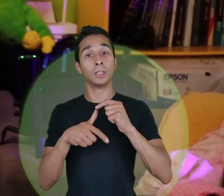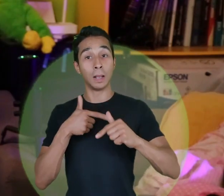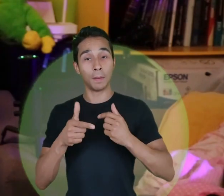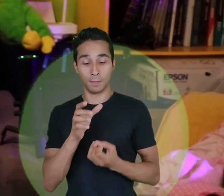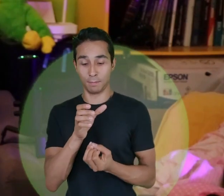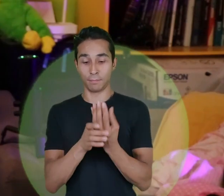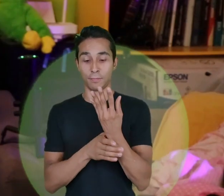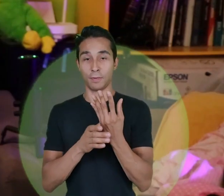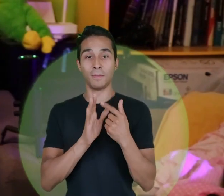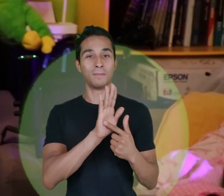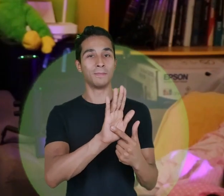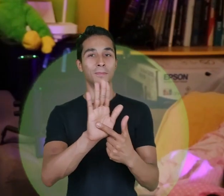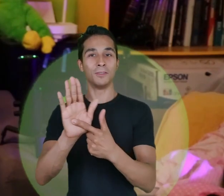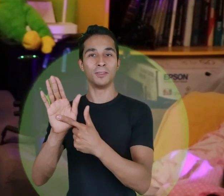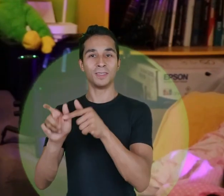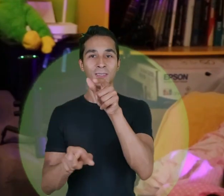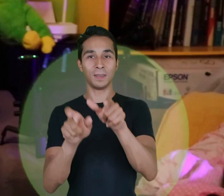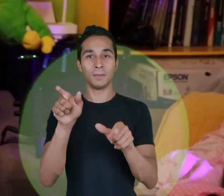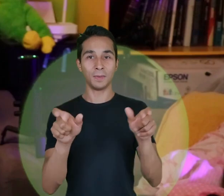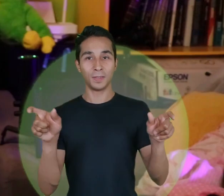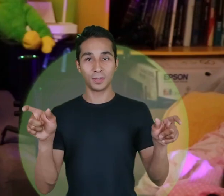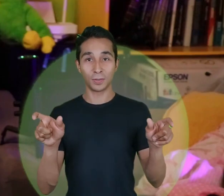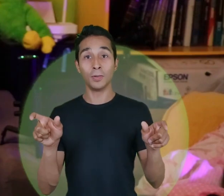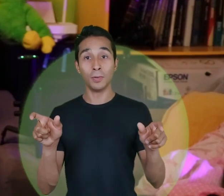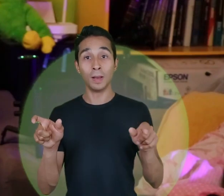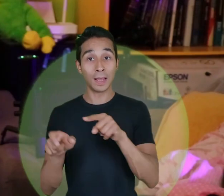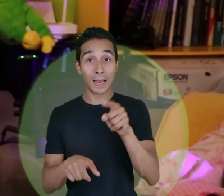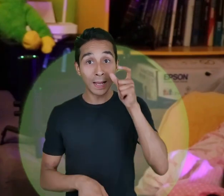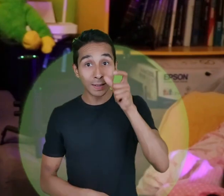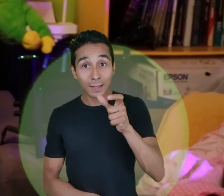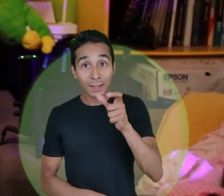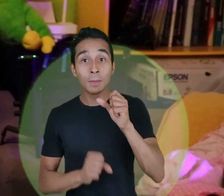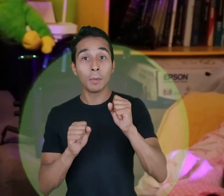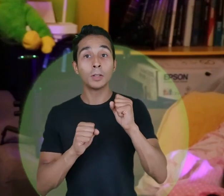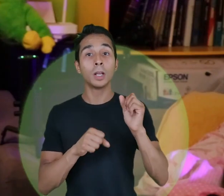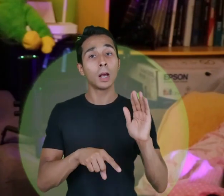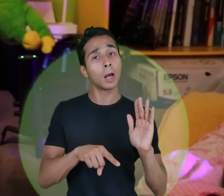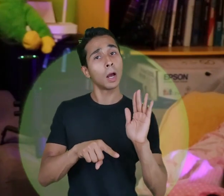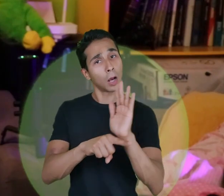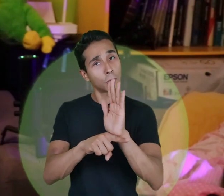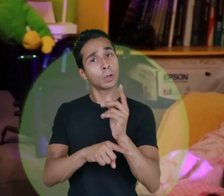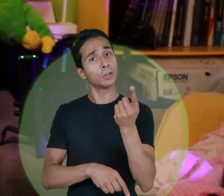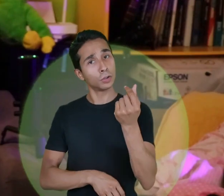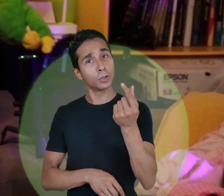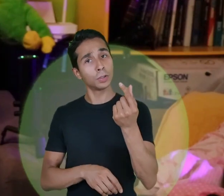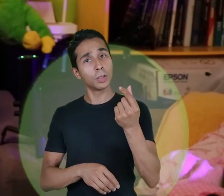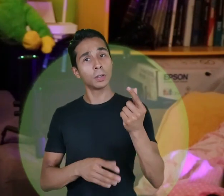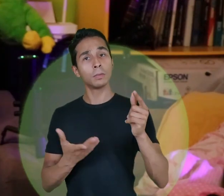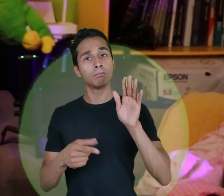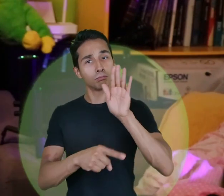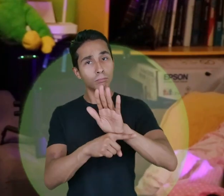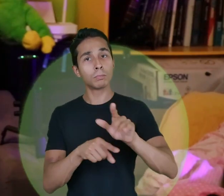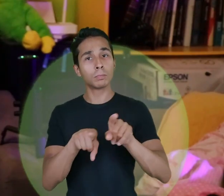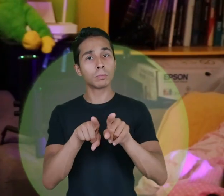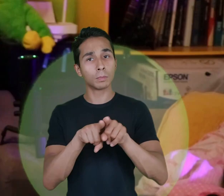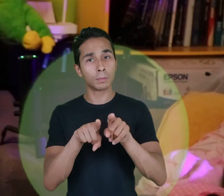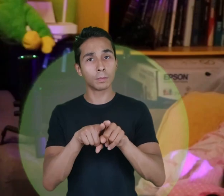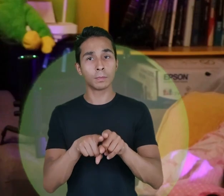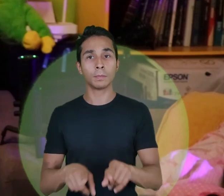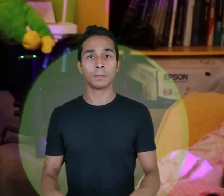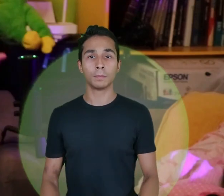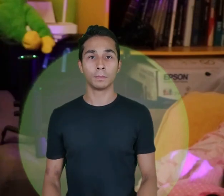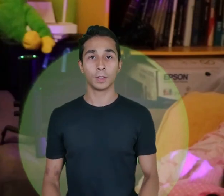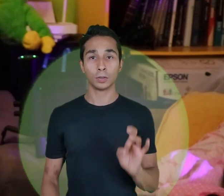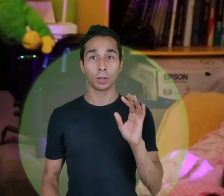público, para que ele se interesse e também invista aí de fato em dinheiro mesmo, né, na sua ideia, porque muitas vezes a gente pensa em visualizações,